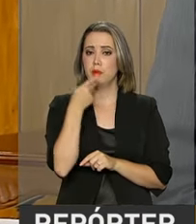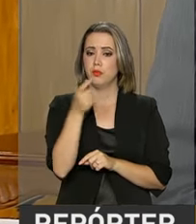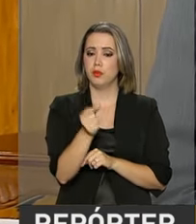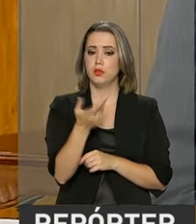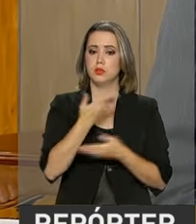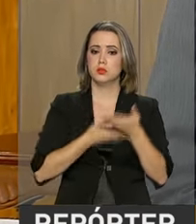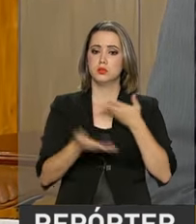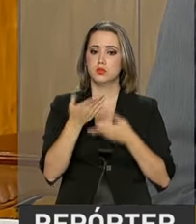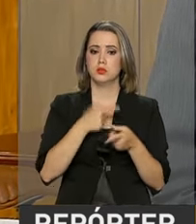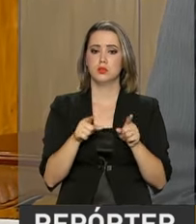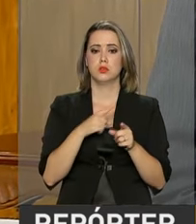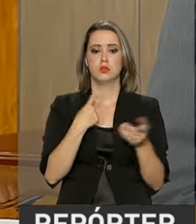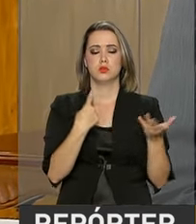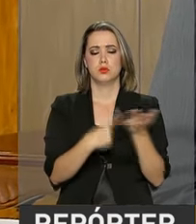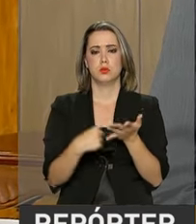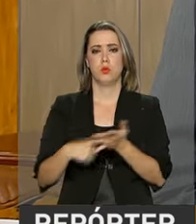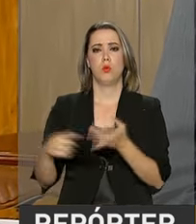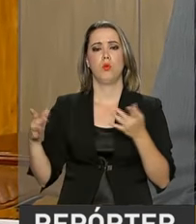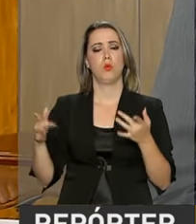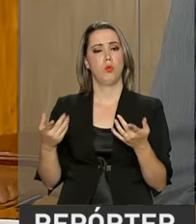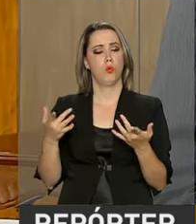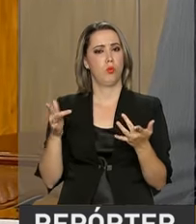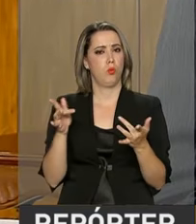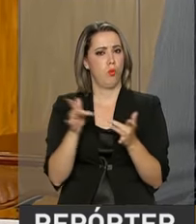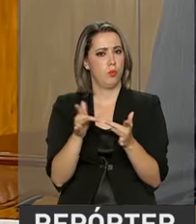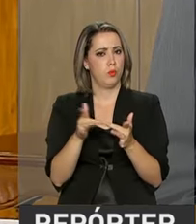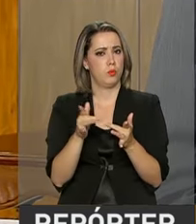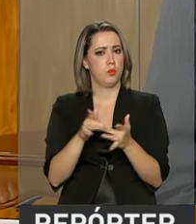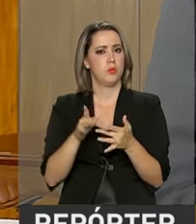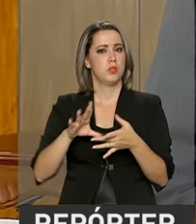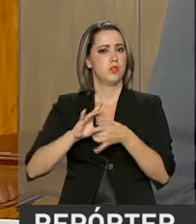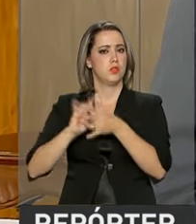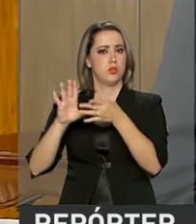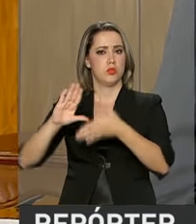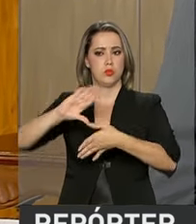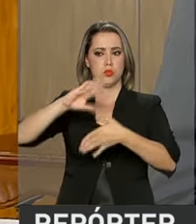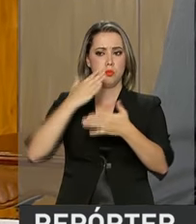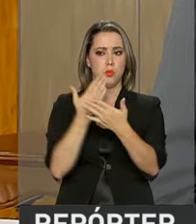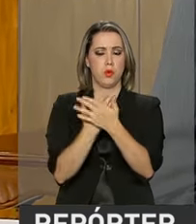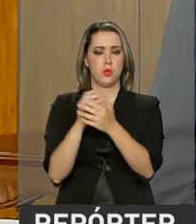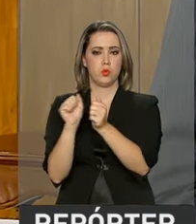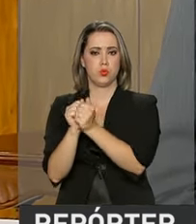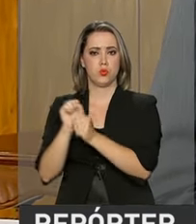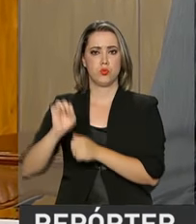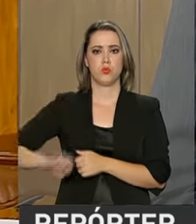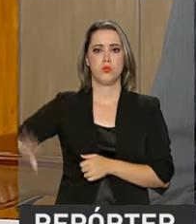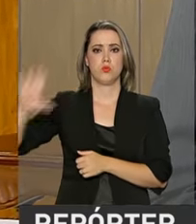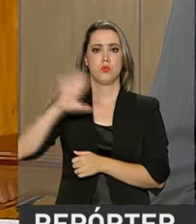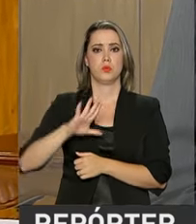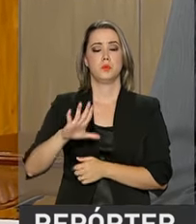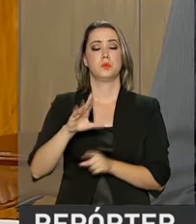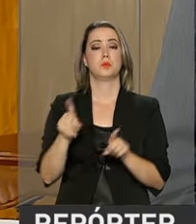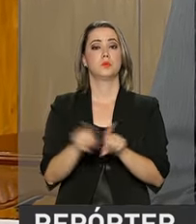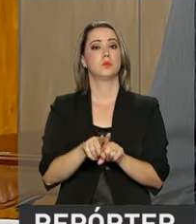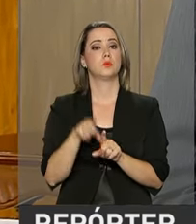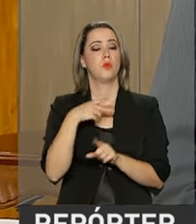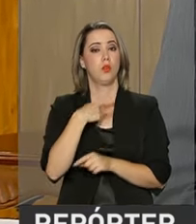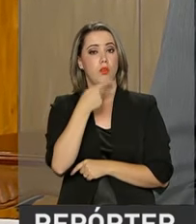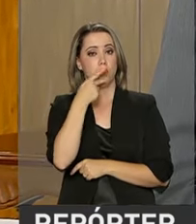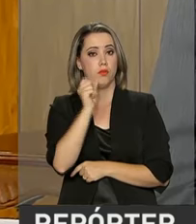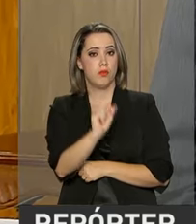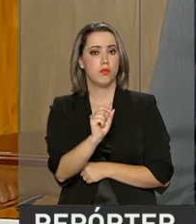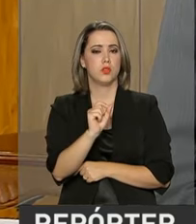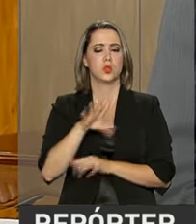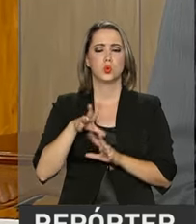negociações do acordo de livre comércio entre o mercosul ea união européia o chefe do governo espanhol disse que